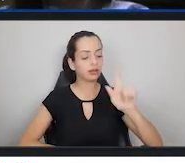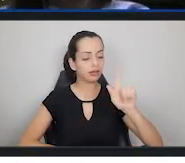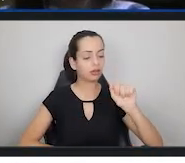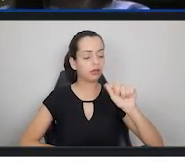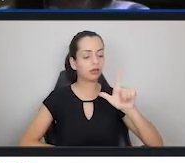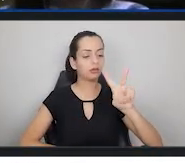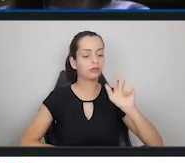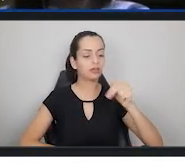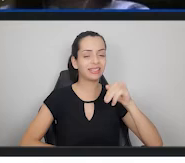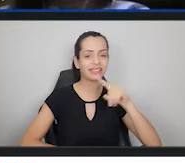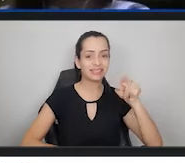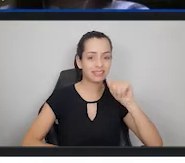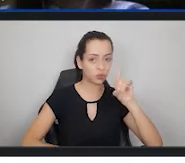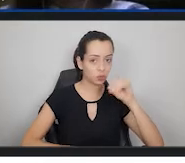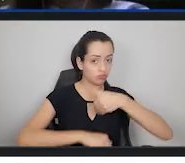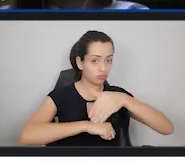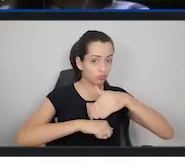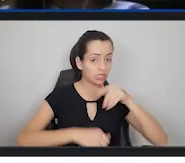zinco, tá, pessoal?